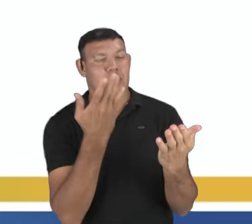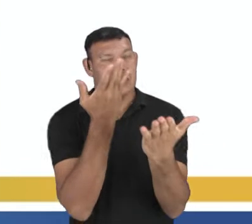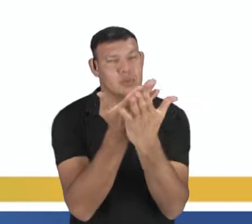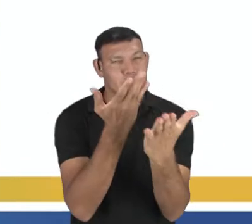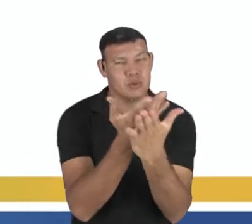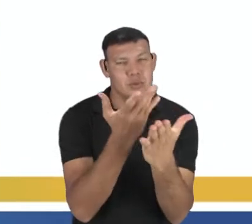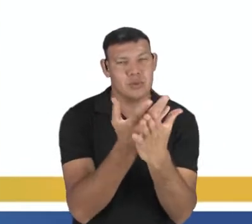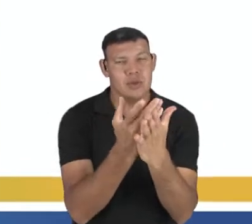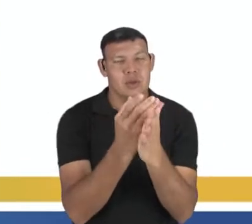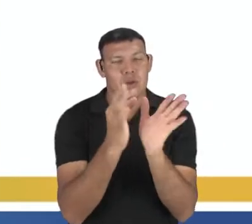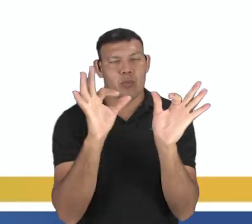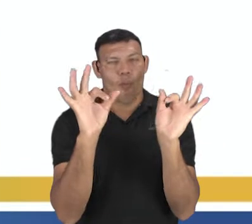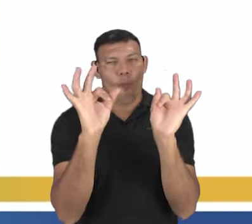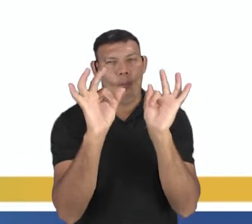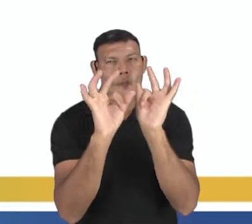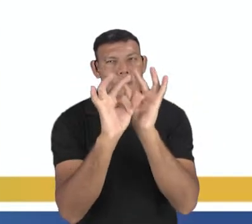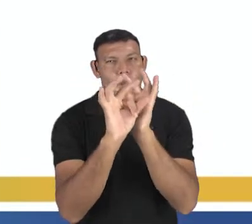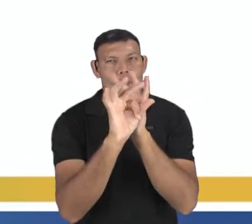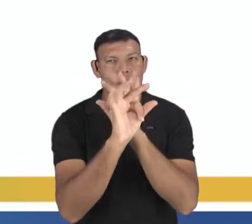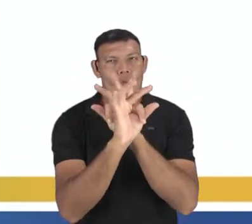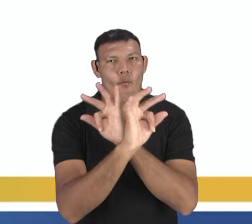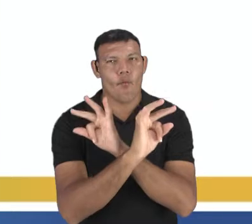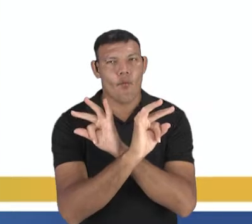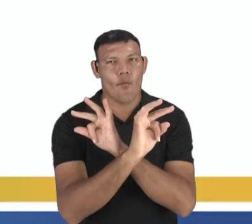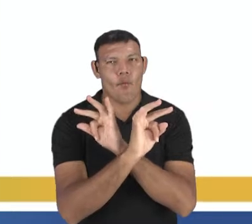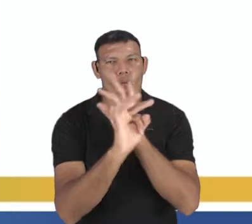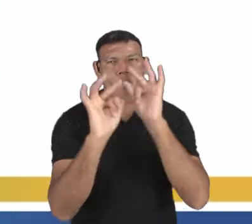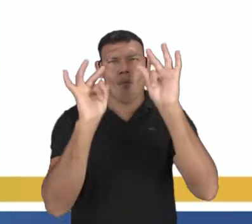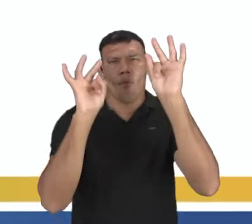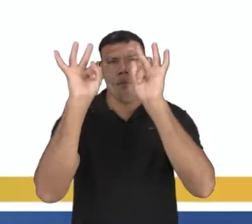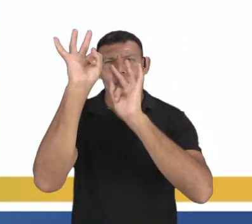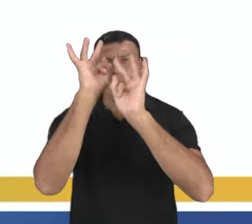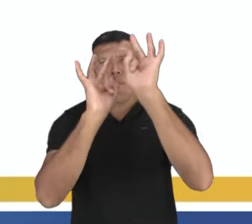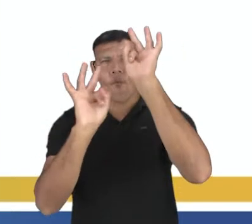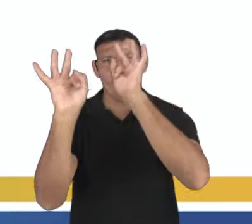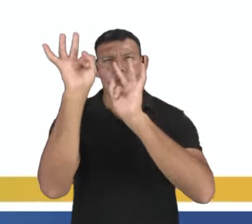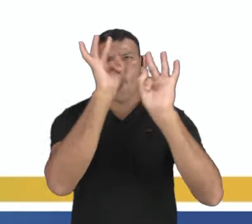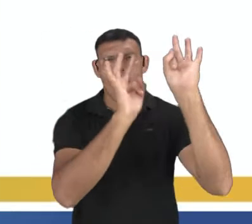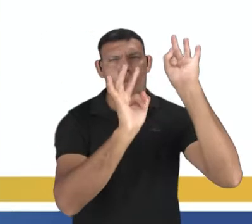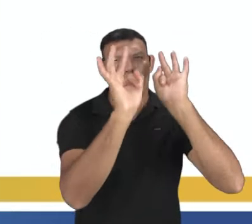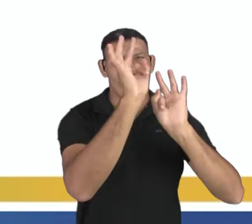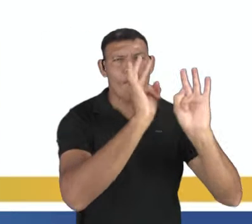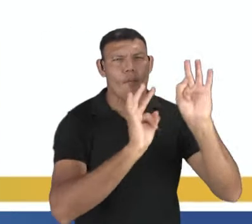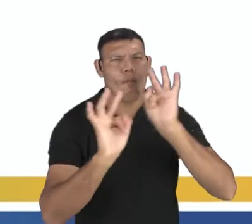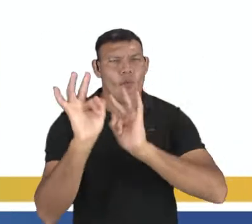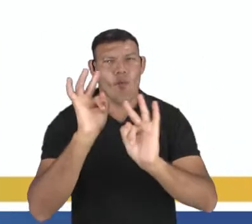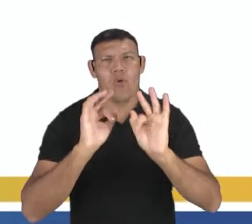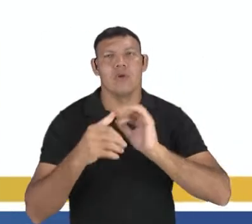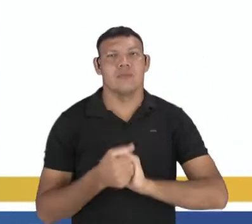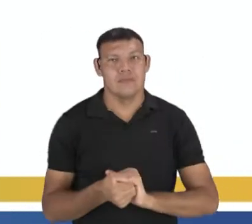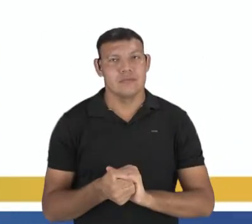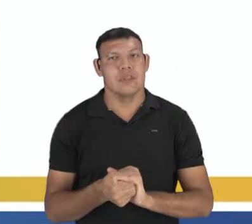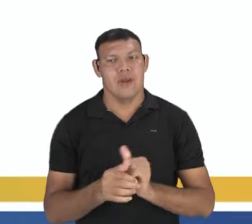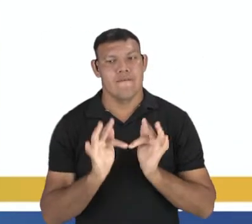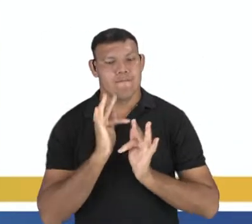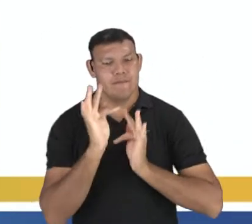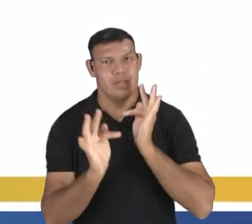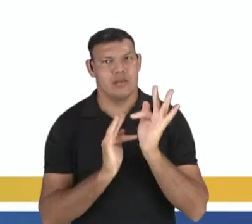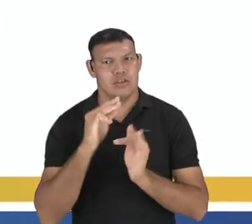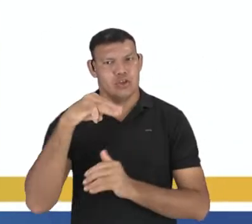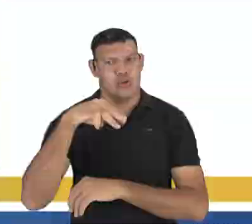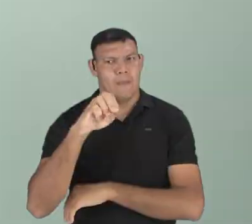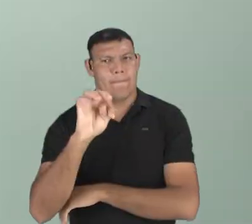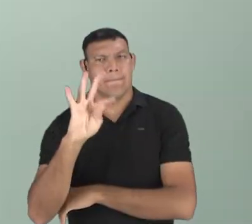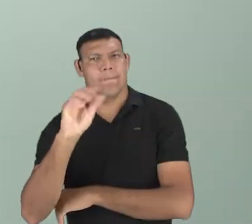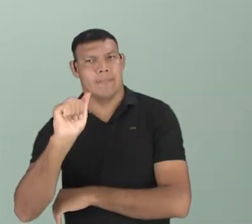nós descobrimos novas dimensões do real. E nós podemos, então, questões metafísicas, porque na física